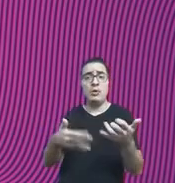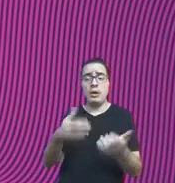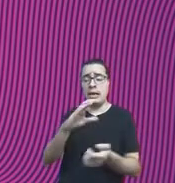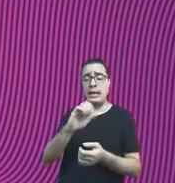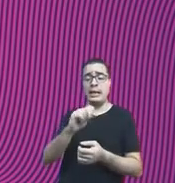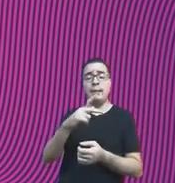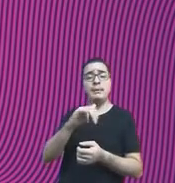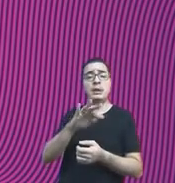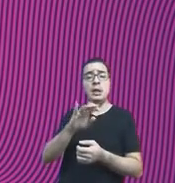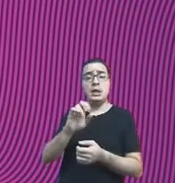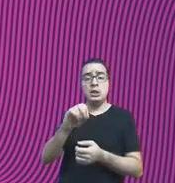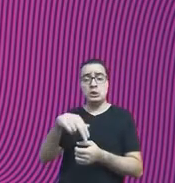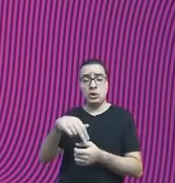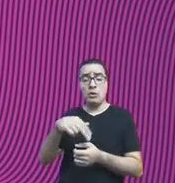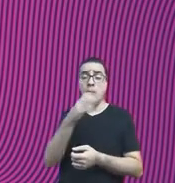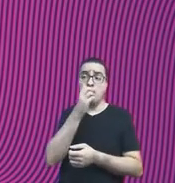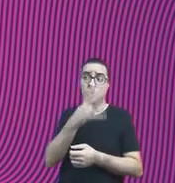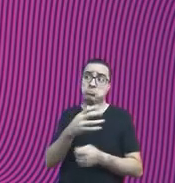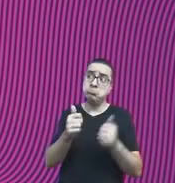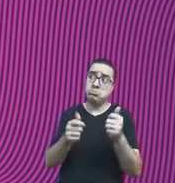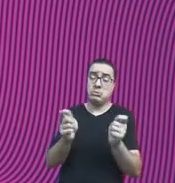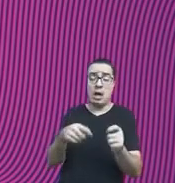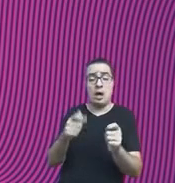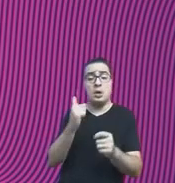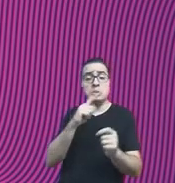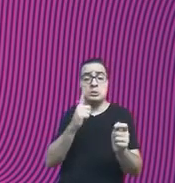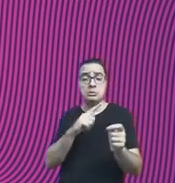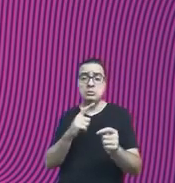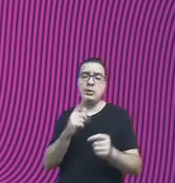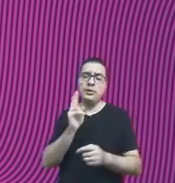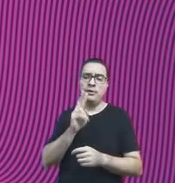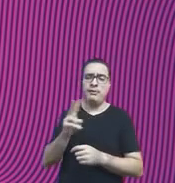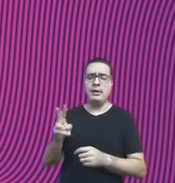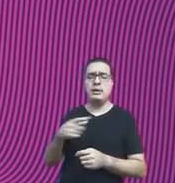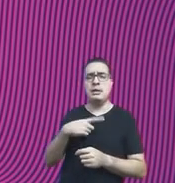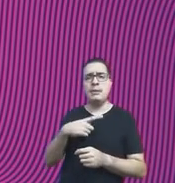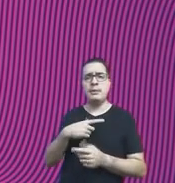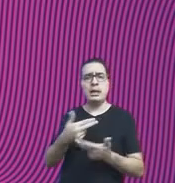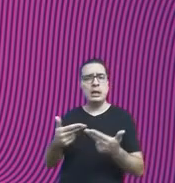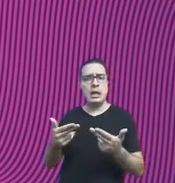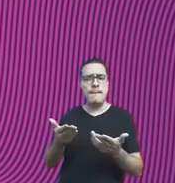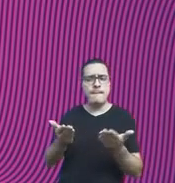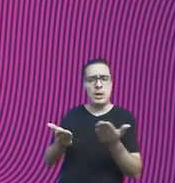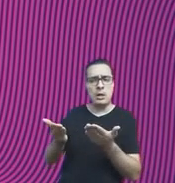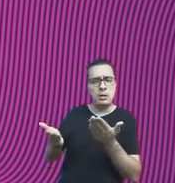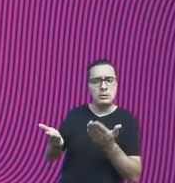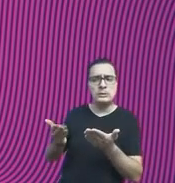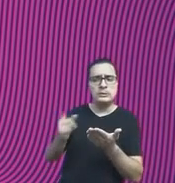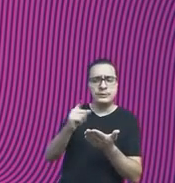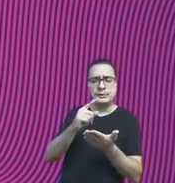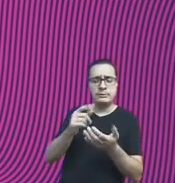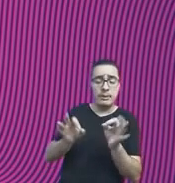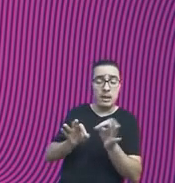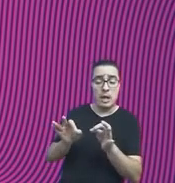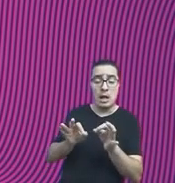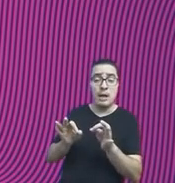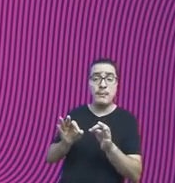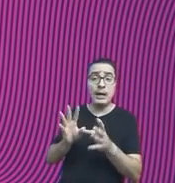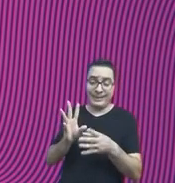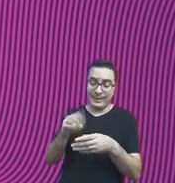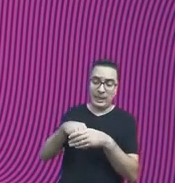bem, pode funcionar muito bem, obviamente que eu sei que tem que ter uma calibragem que é difícil, funciona muito bem para quem está dentro do captation,